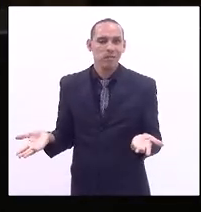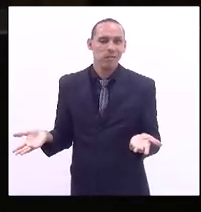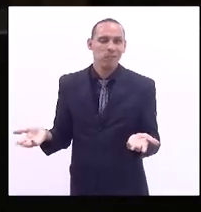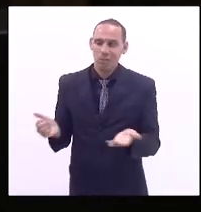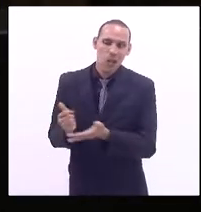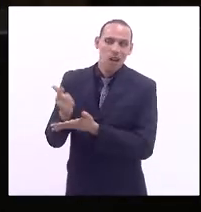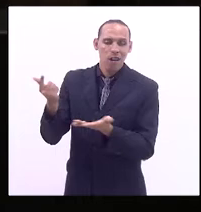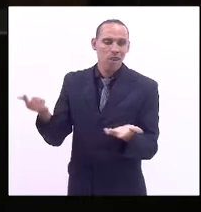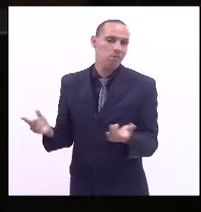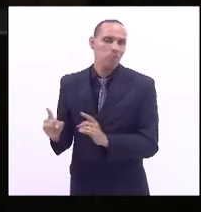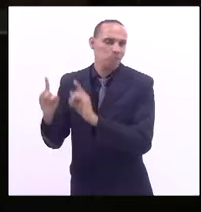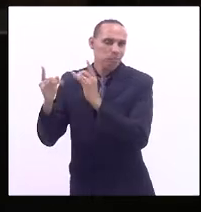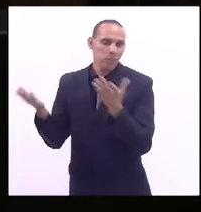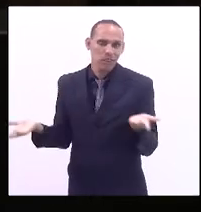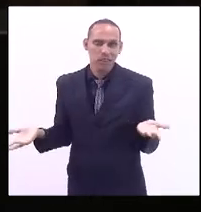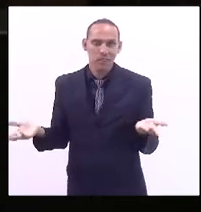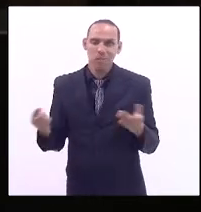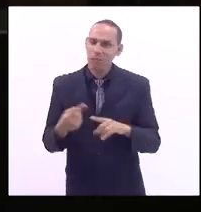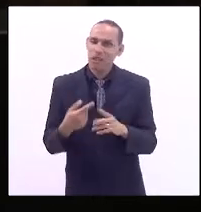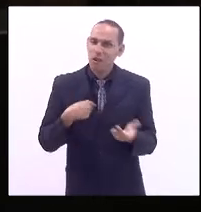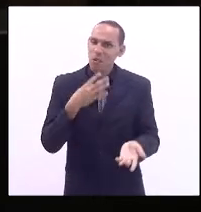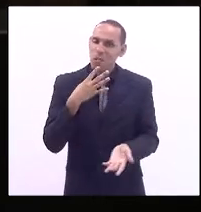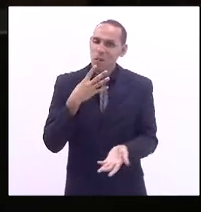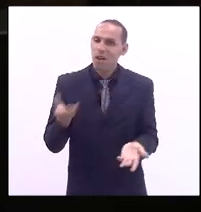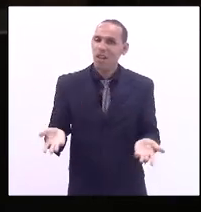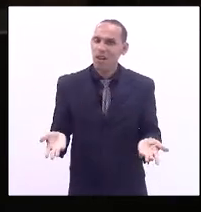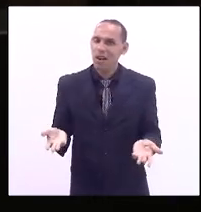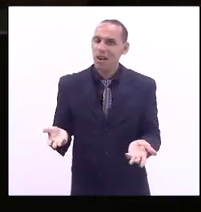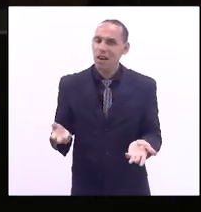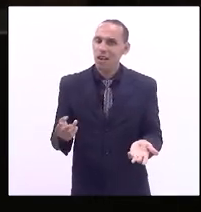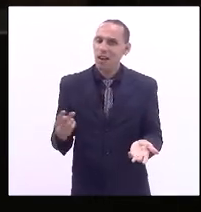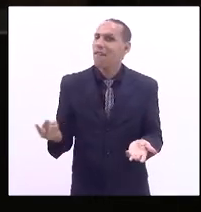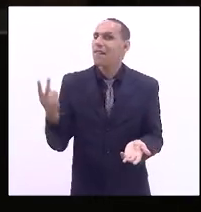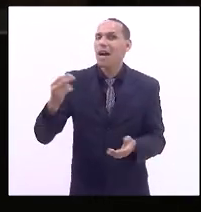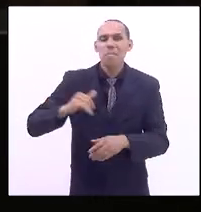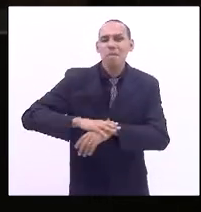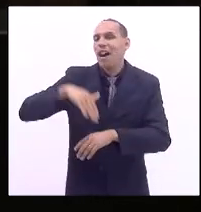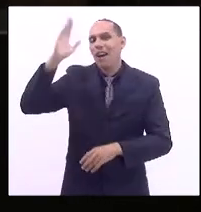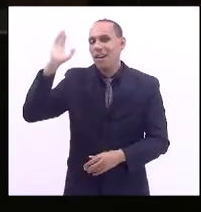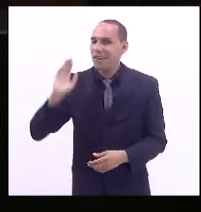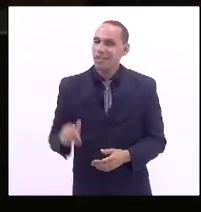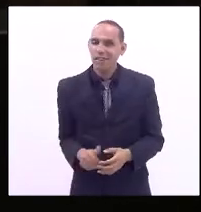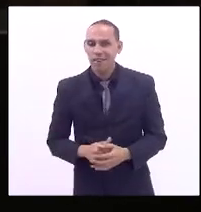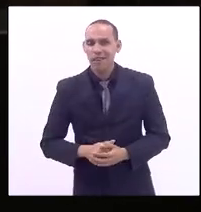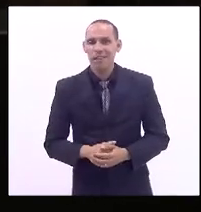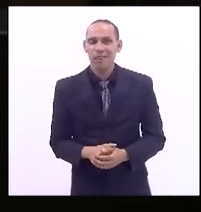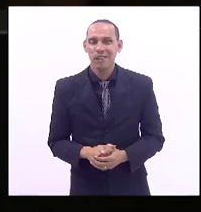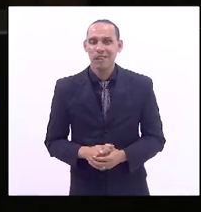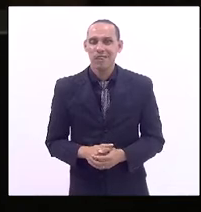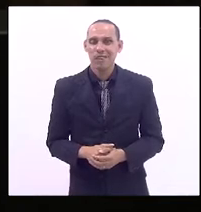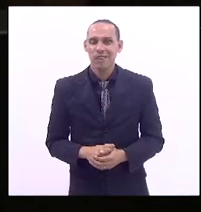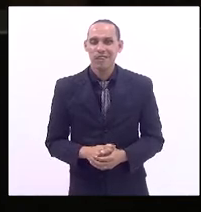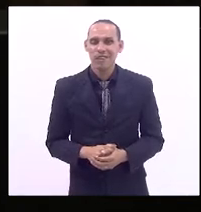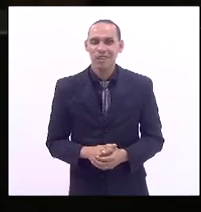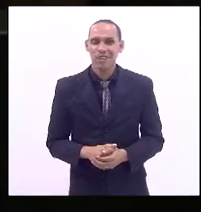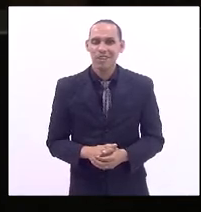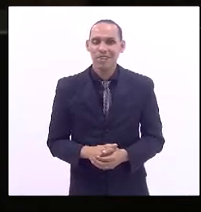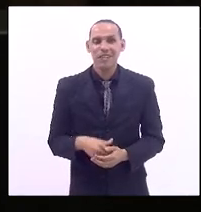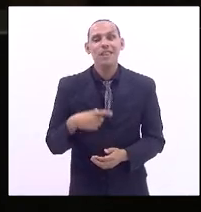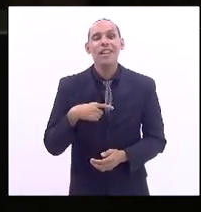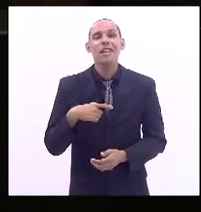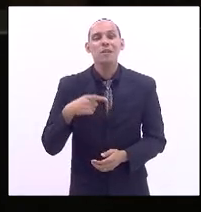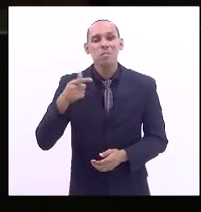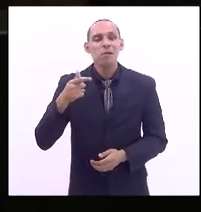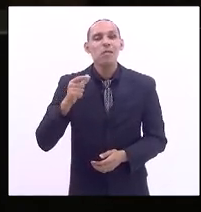comprar esse imóvel Porque eu conheço o imóvel Vale bolso mais ainda a uma